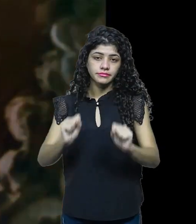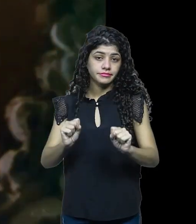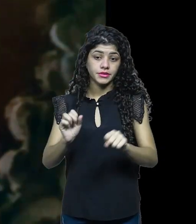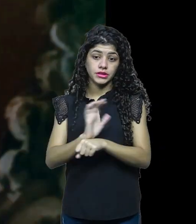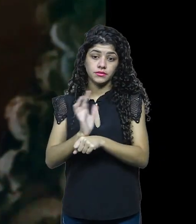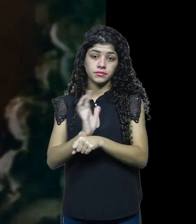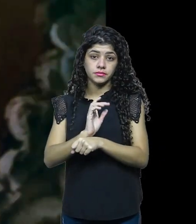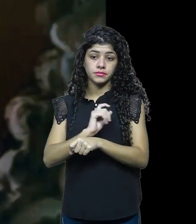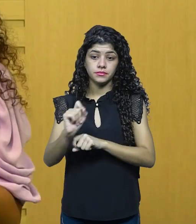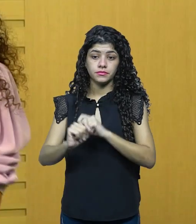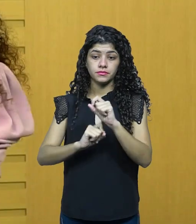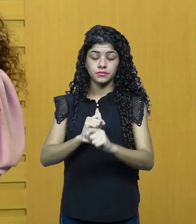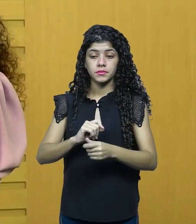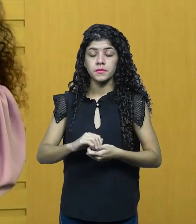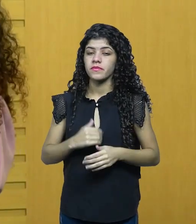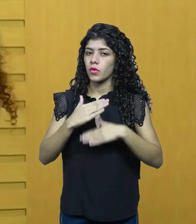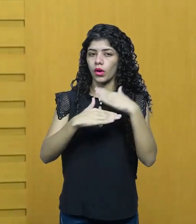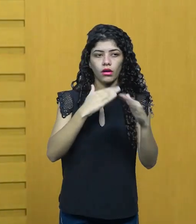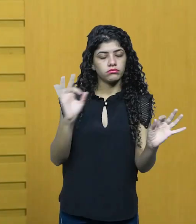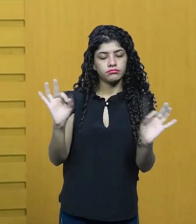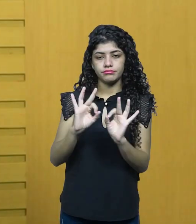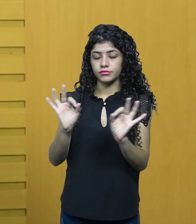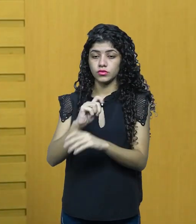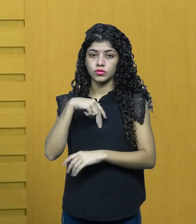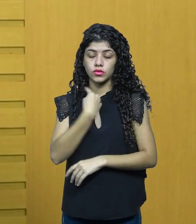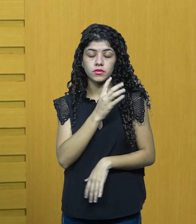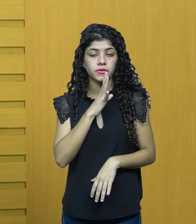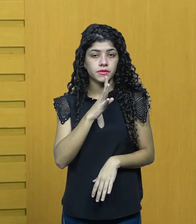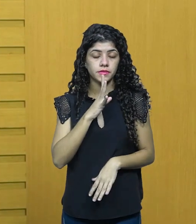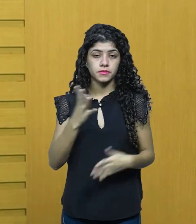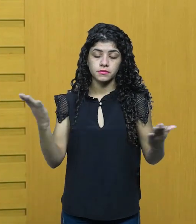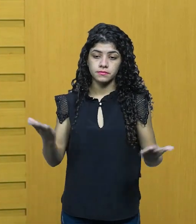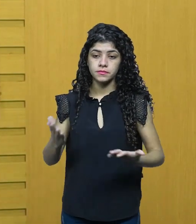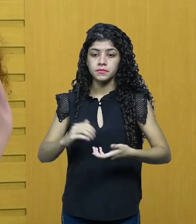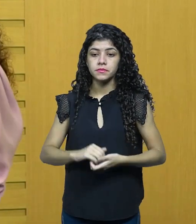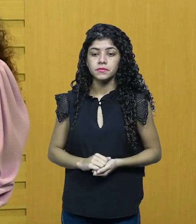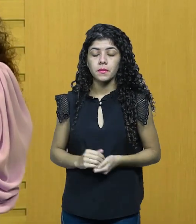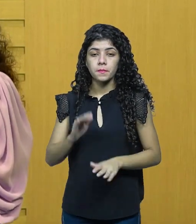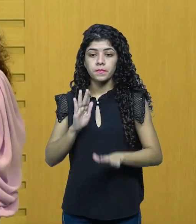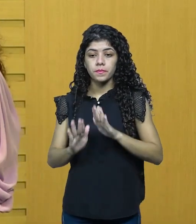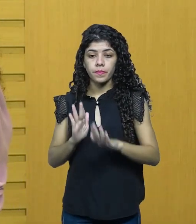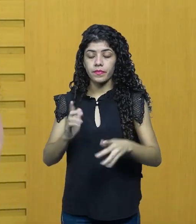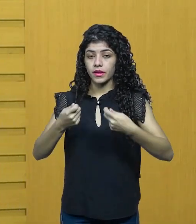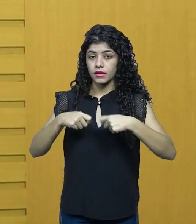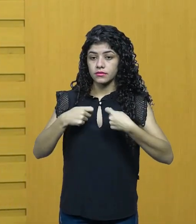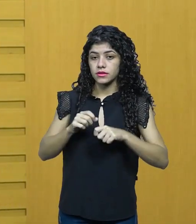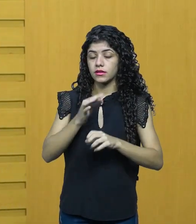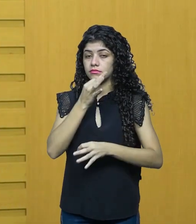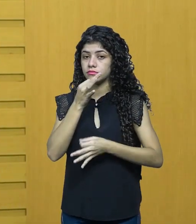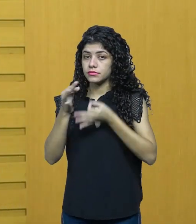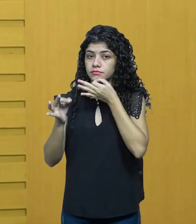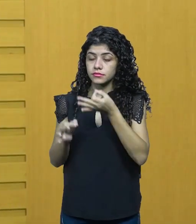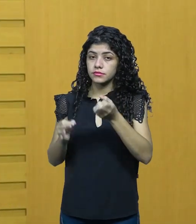cinematográfica ainda não estava muito desenvolvida como a gente conhece hoje. Então, não precisava das indicações